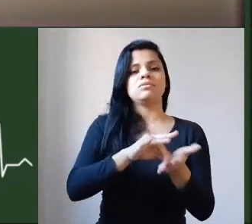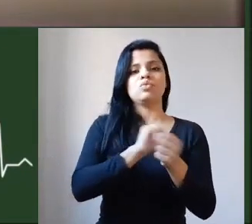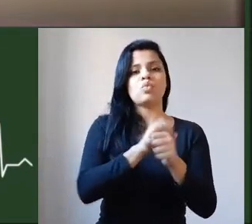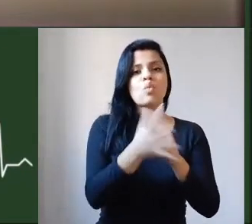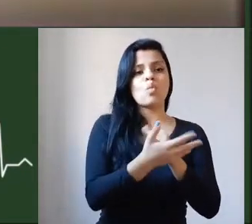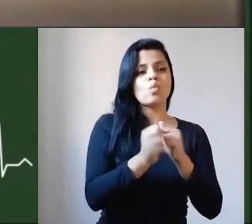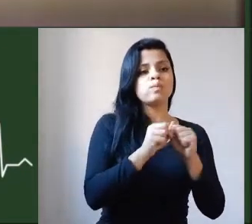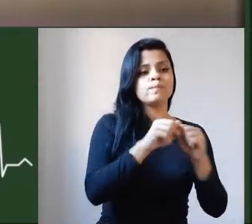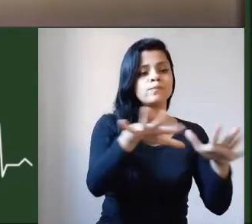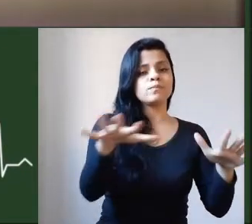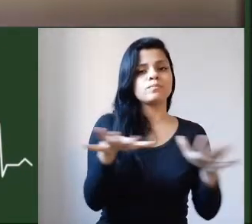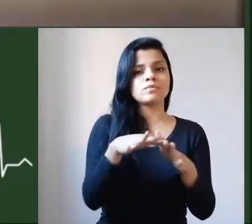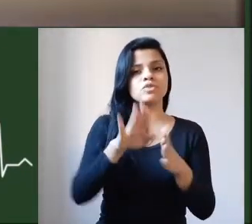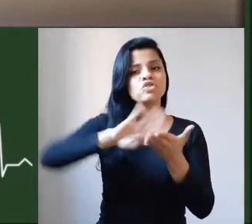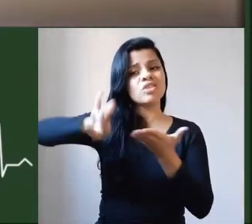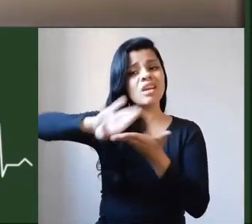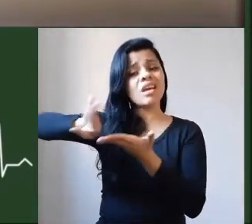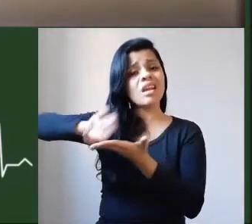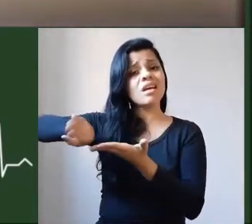né?